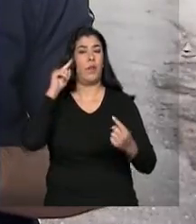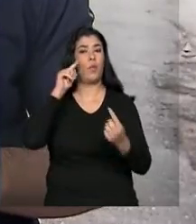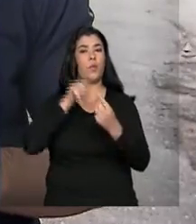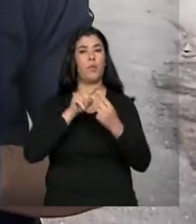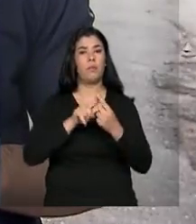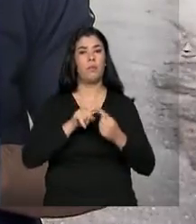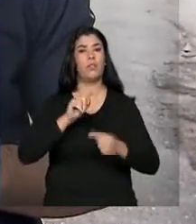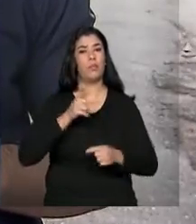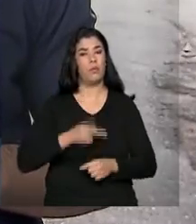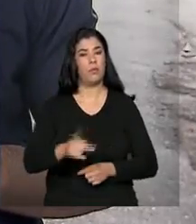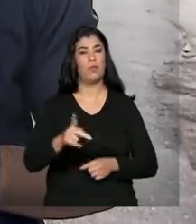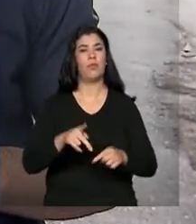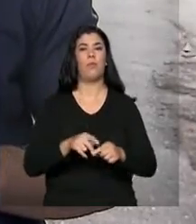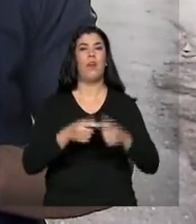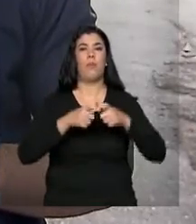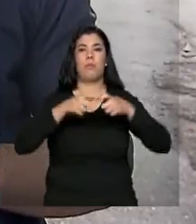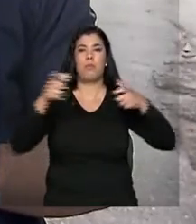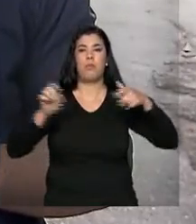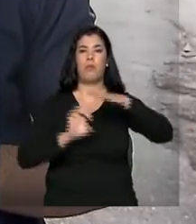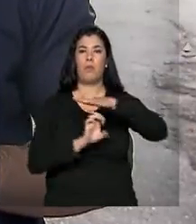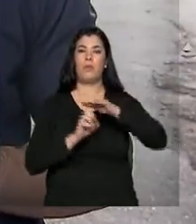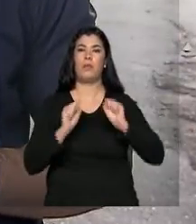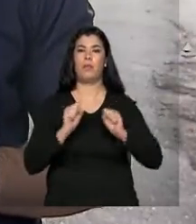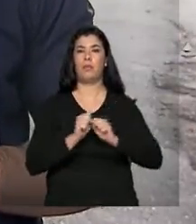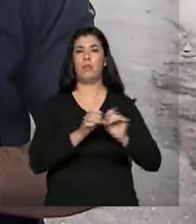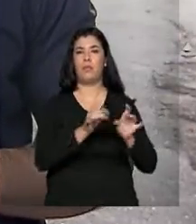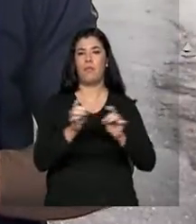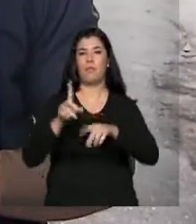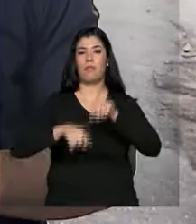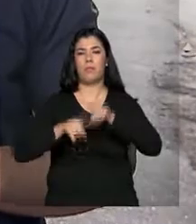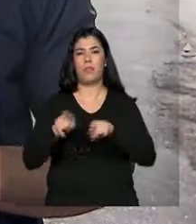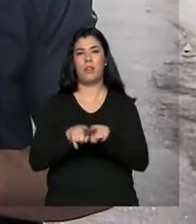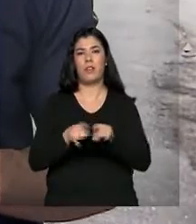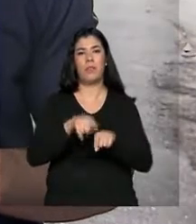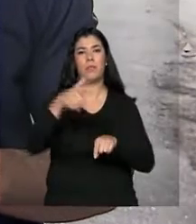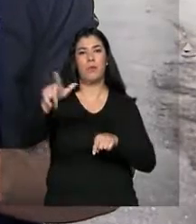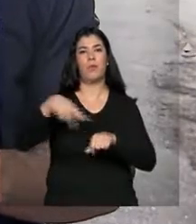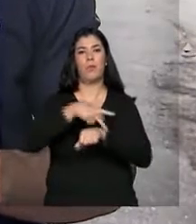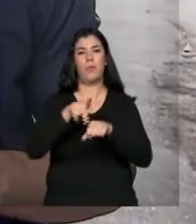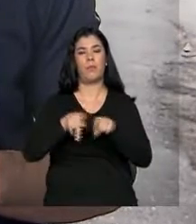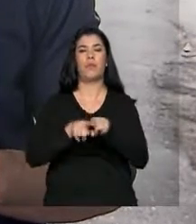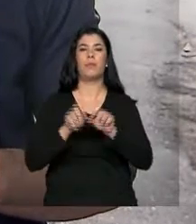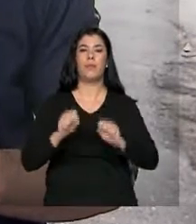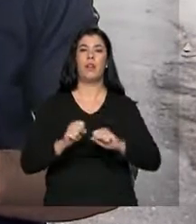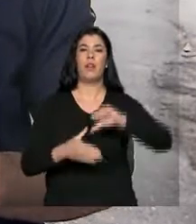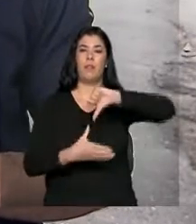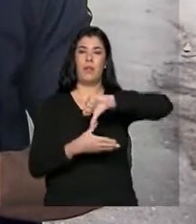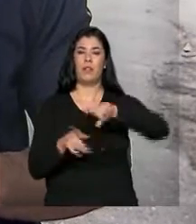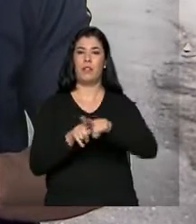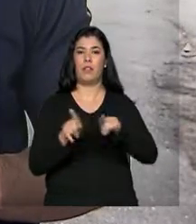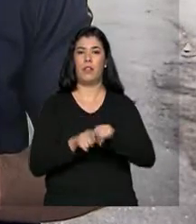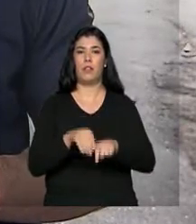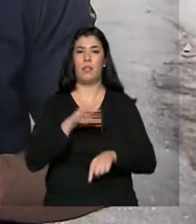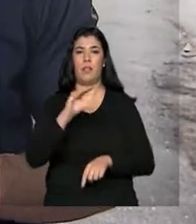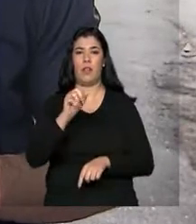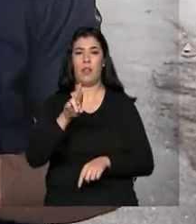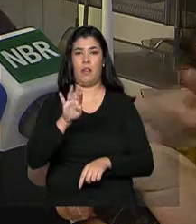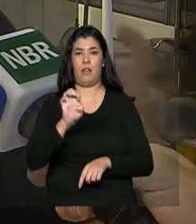de empresas exportadoras e aumentar o número de países participantes, tanto na América Latina e Caribe, quanto no continente africano. É